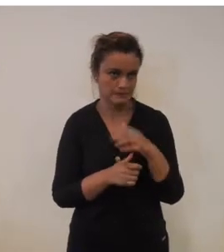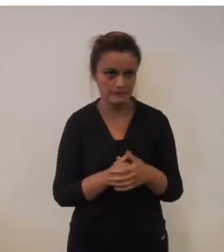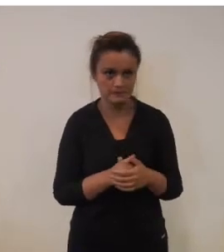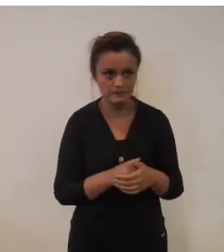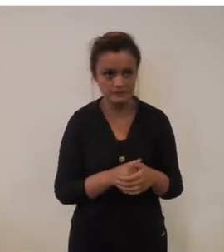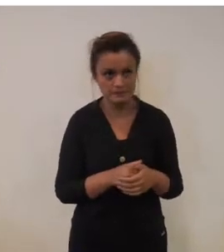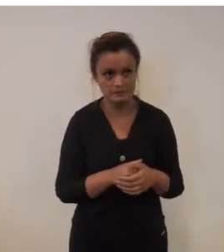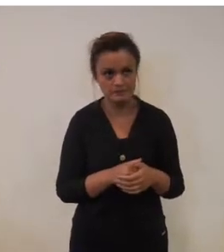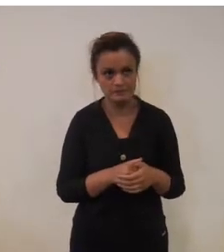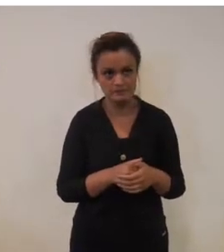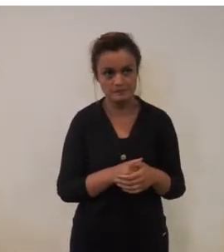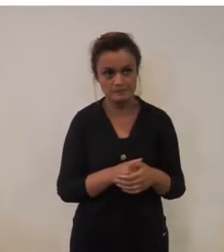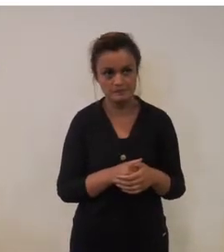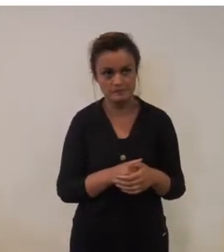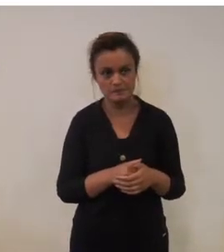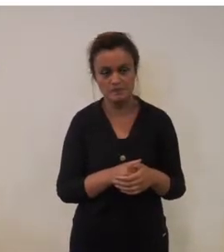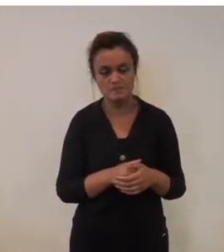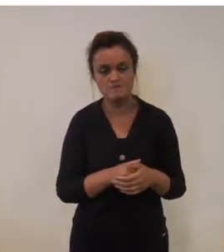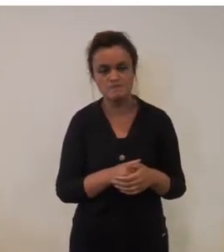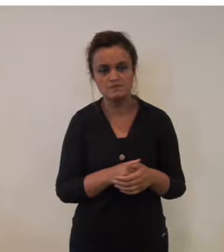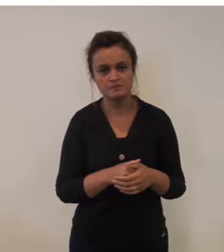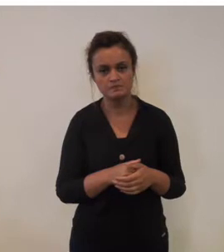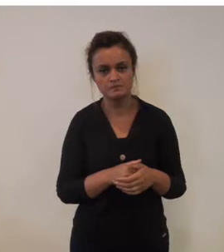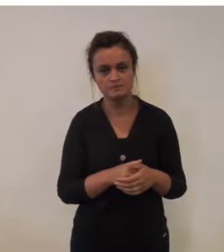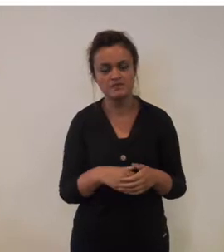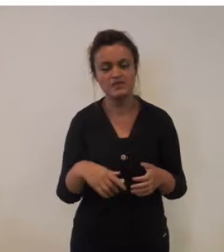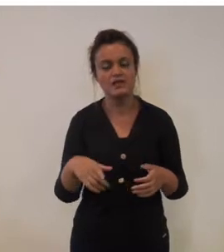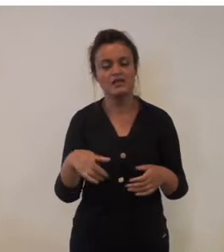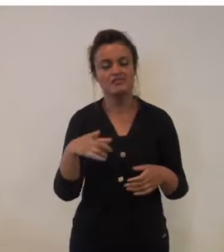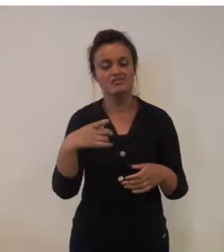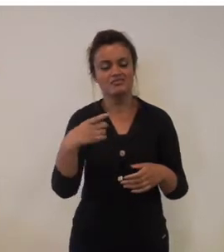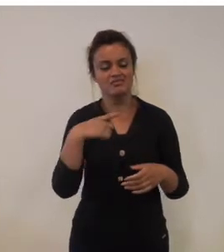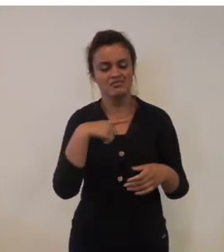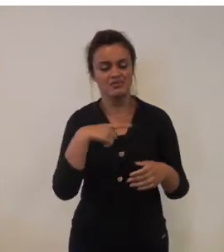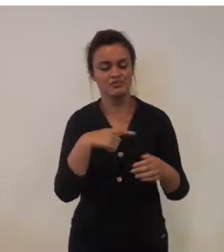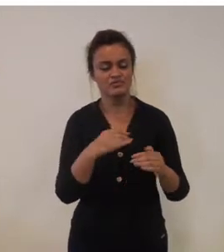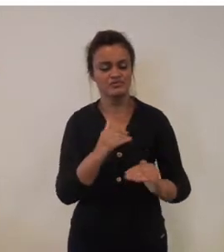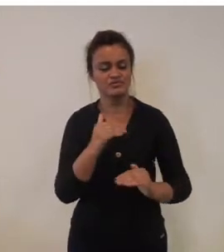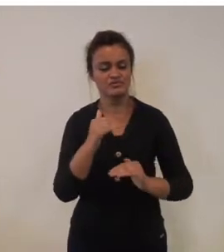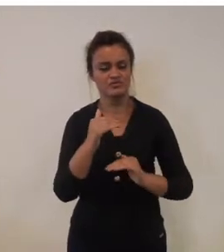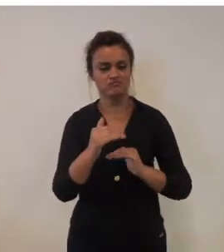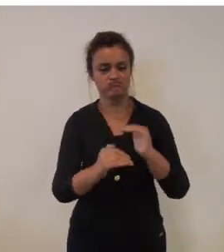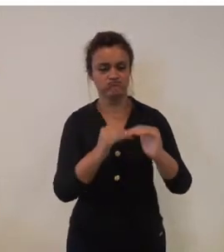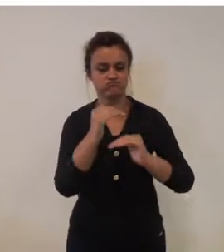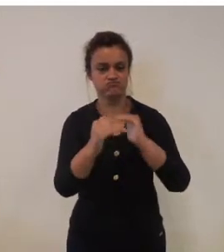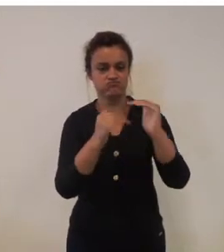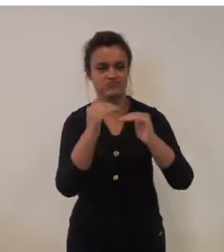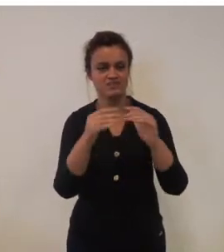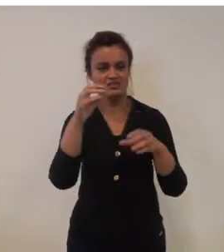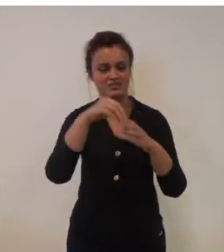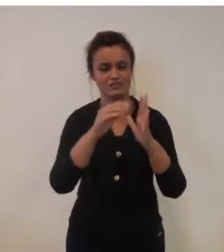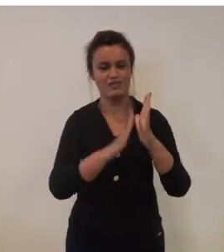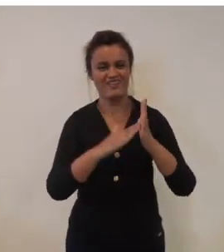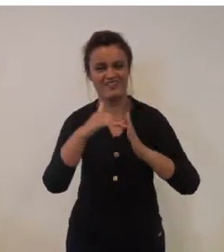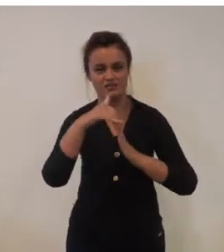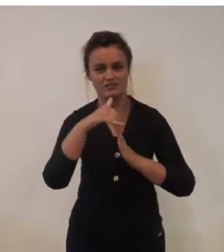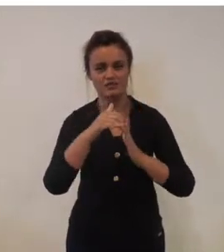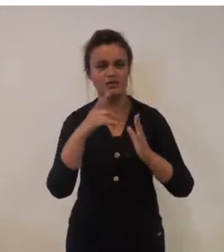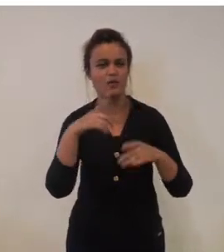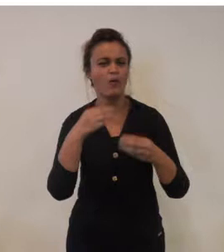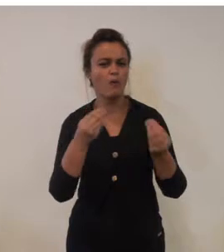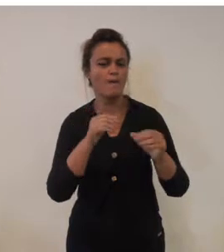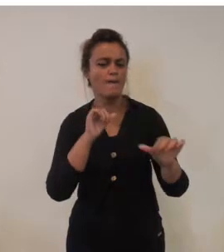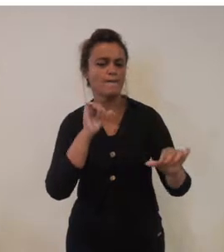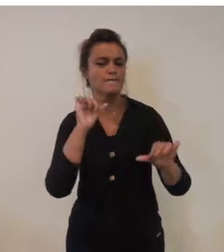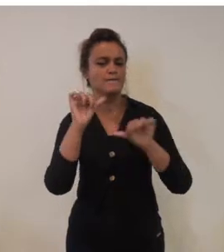Temos em termos de aceleração dos calendários, ou seja, de como